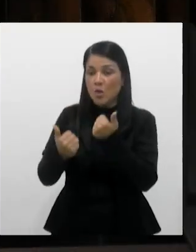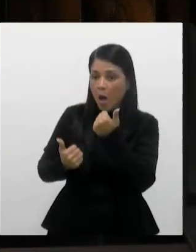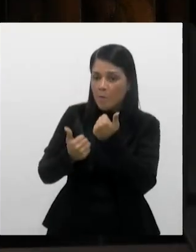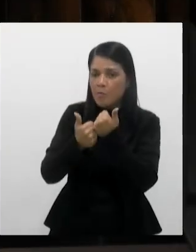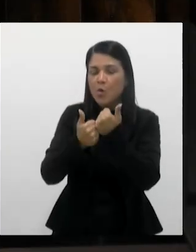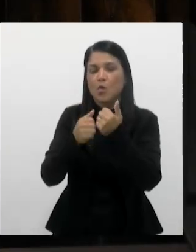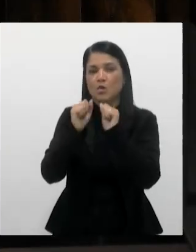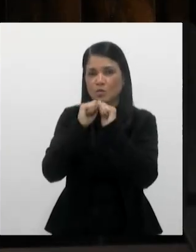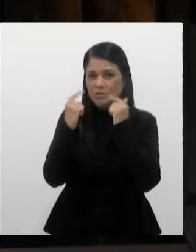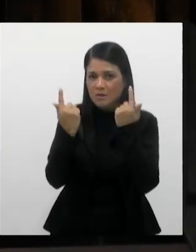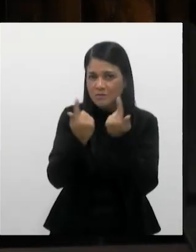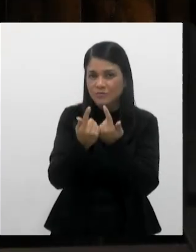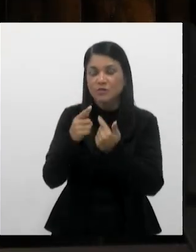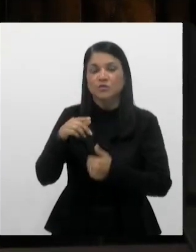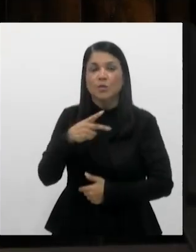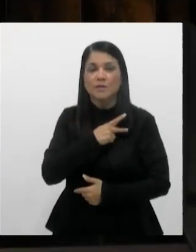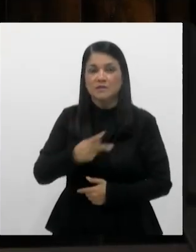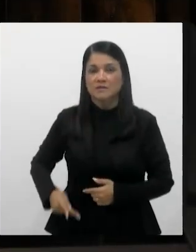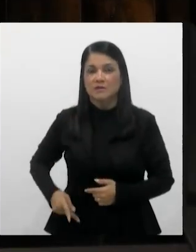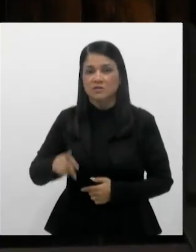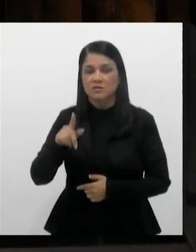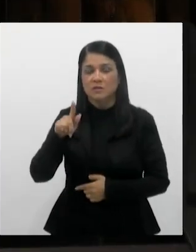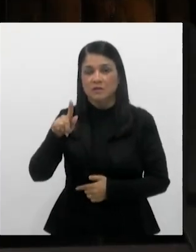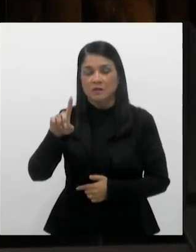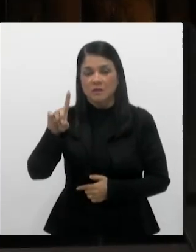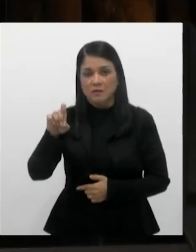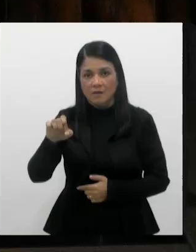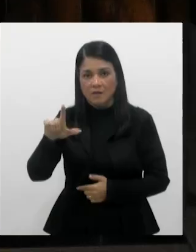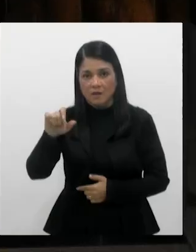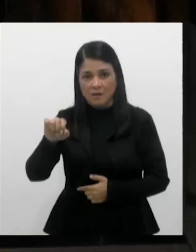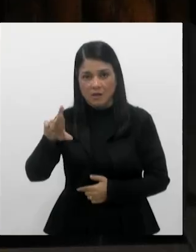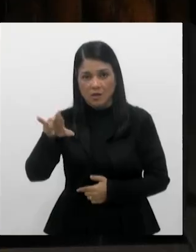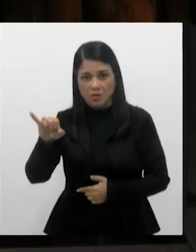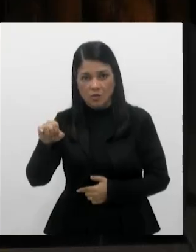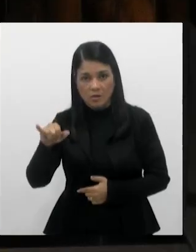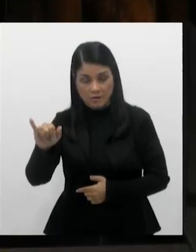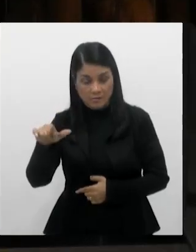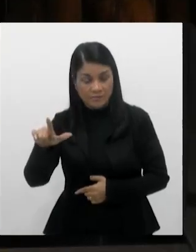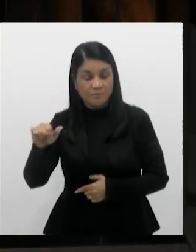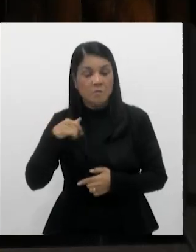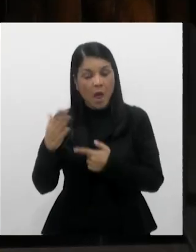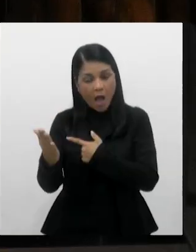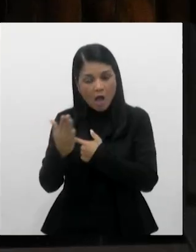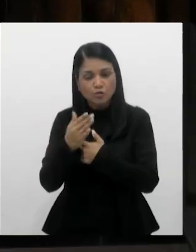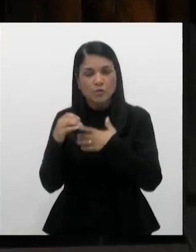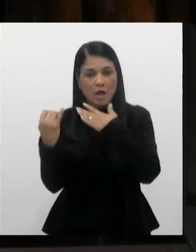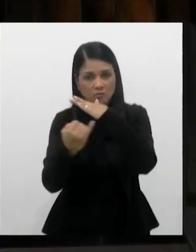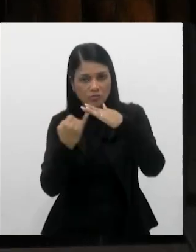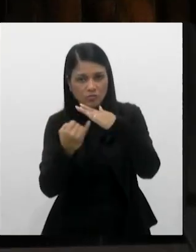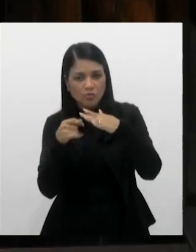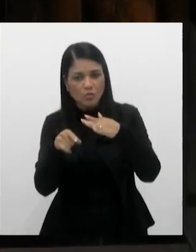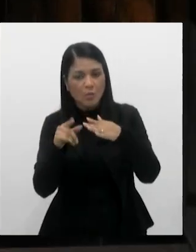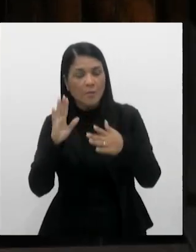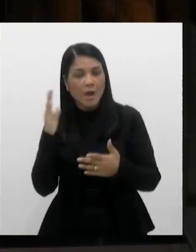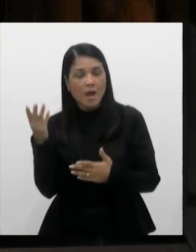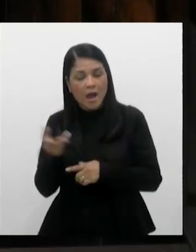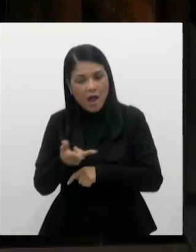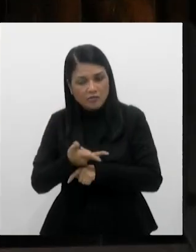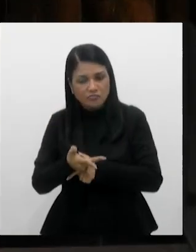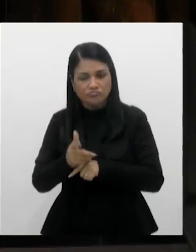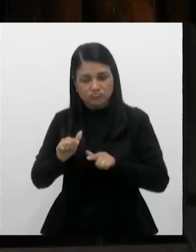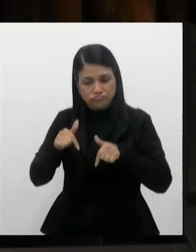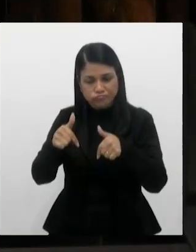do nosso presidente Delaroli, para ajudarmos junto aos órgãos competentes, para agilizarmos principalmente essas